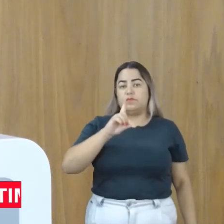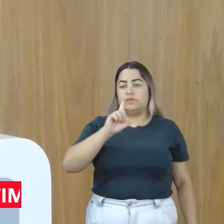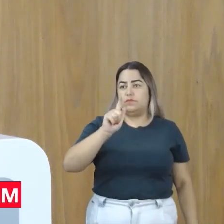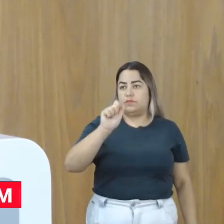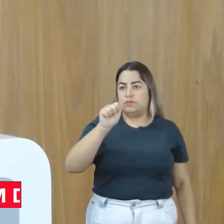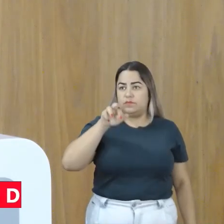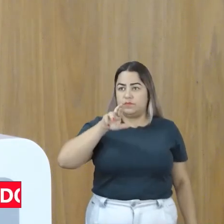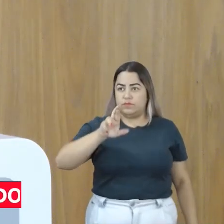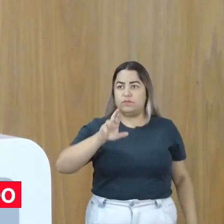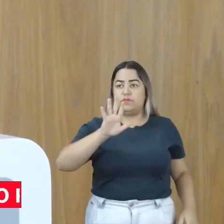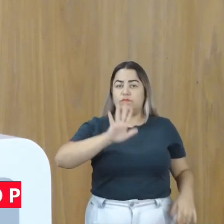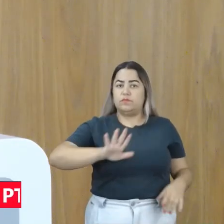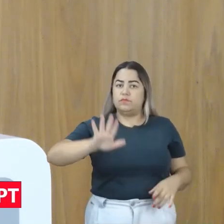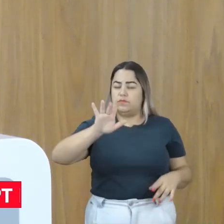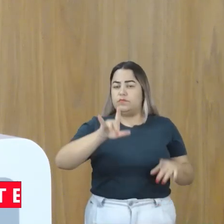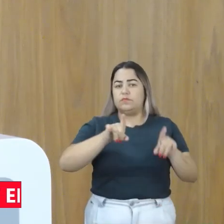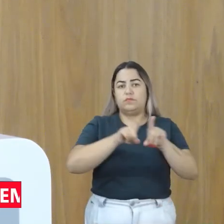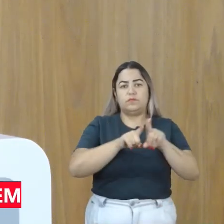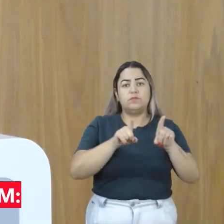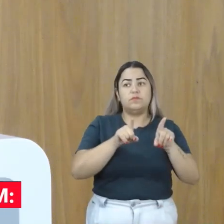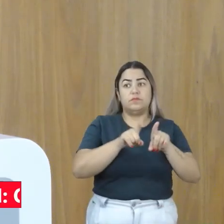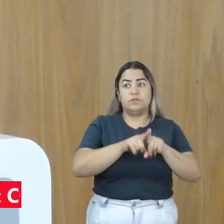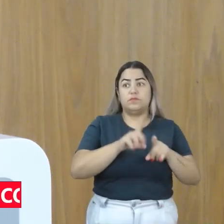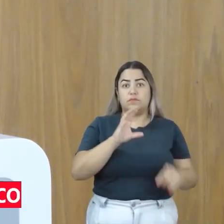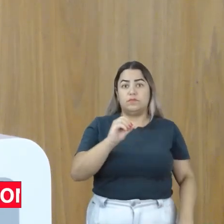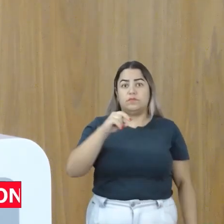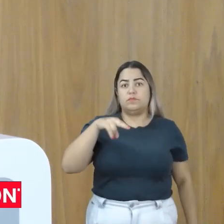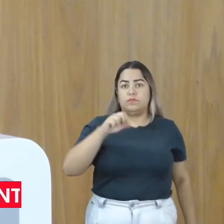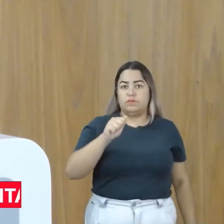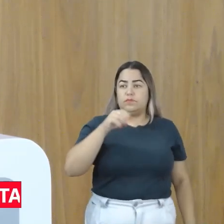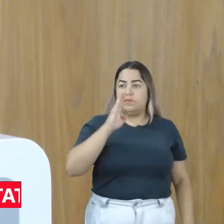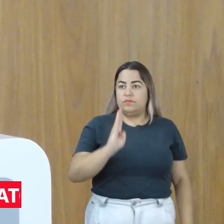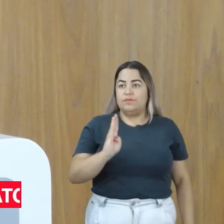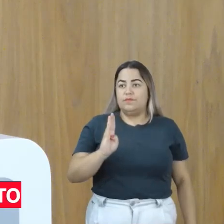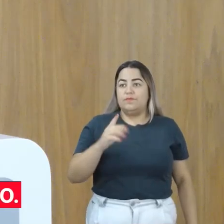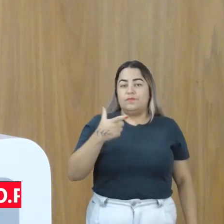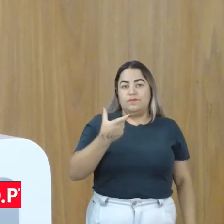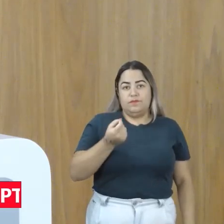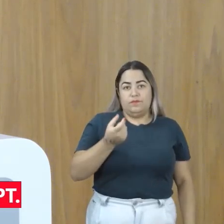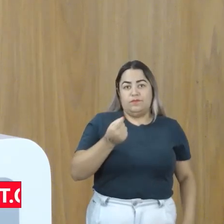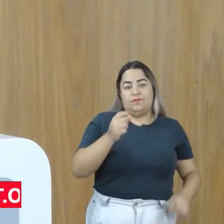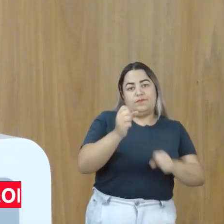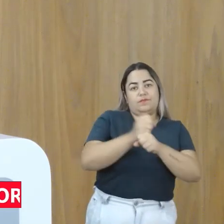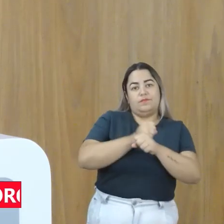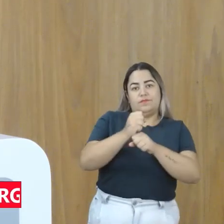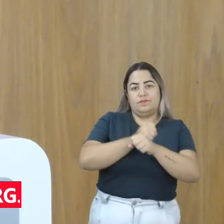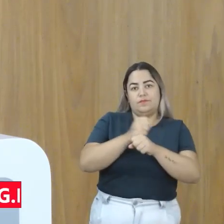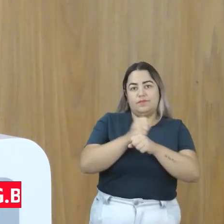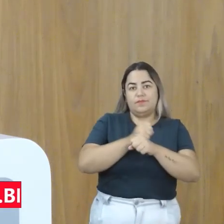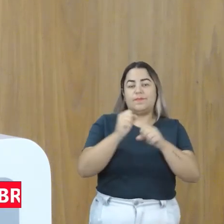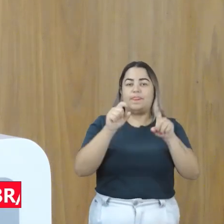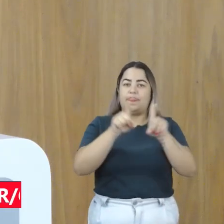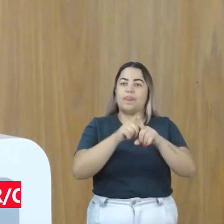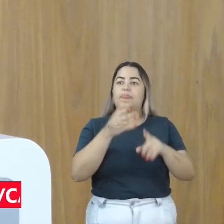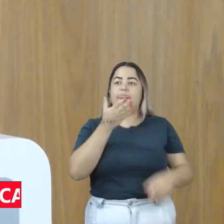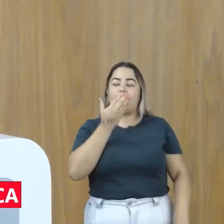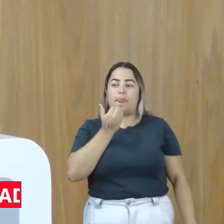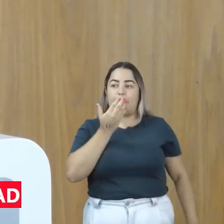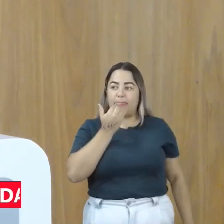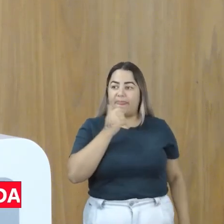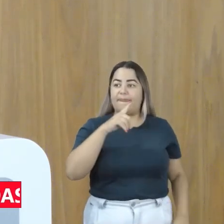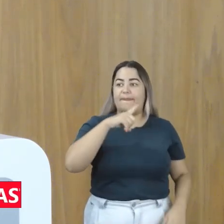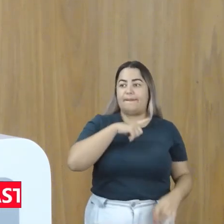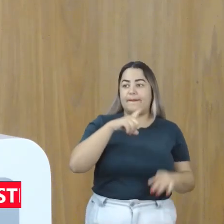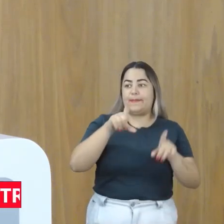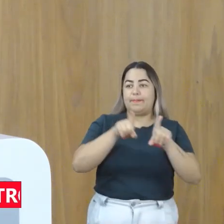da Companhia Nacional de Abastecimento, a CONAB. Ele fala sobre os 20 anos do Programa de Aquisição de Alimentos. Tem também